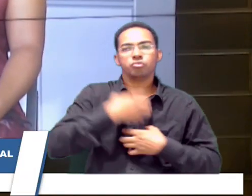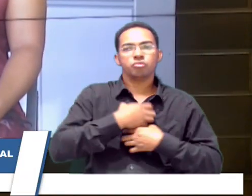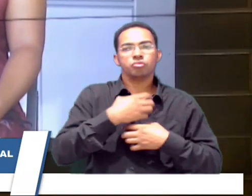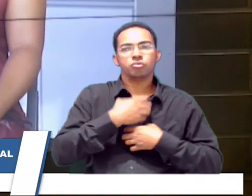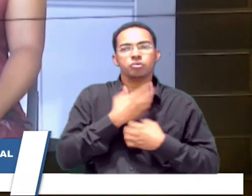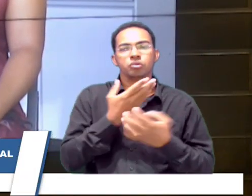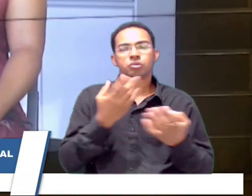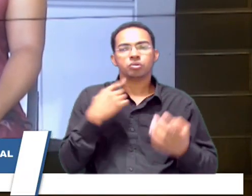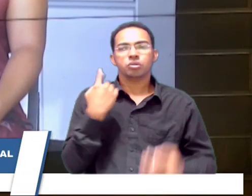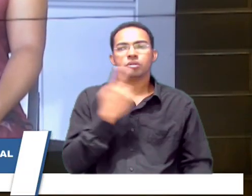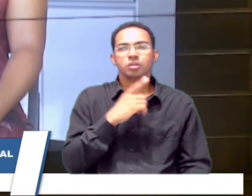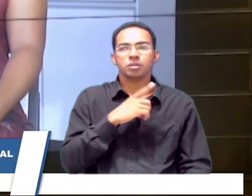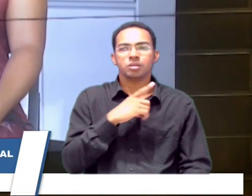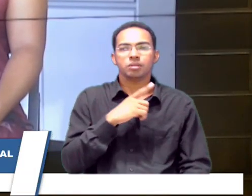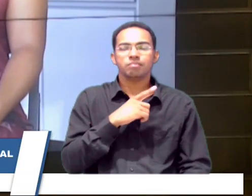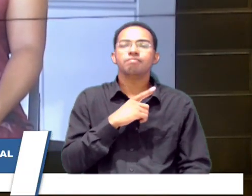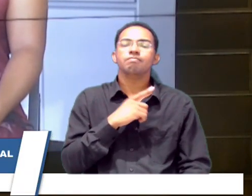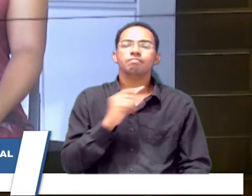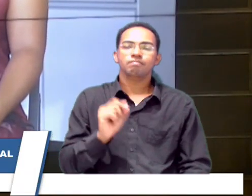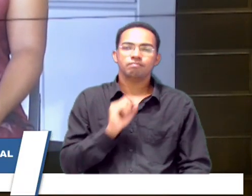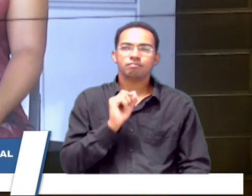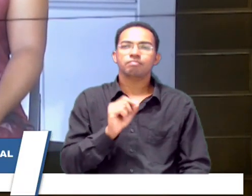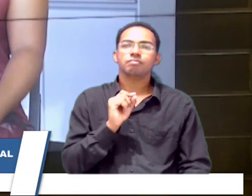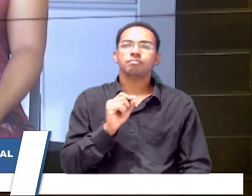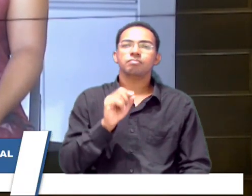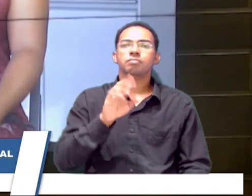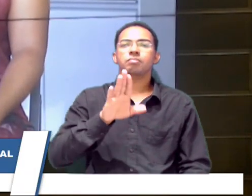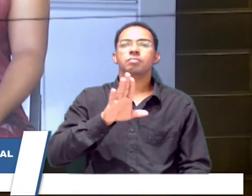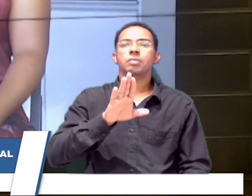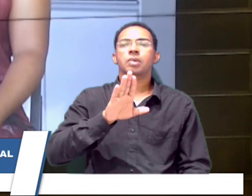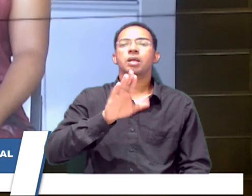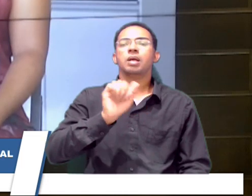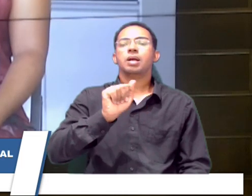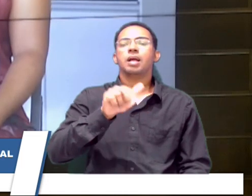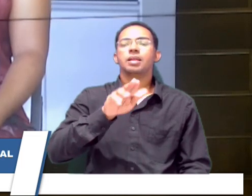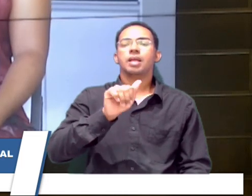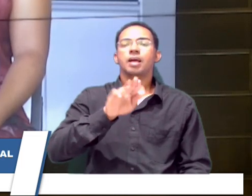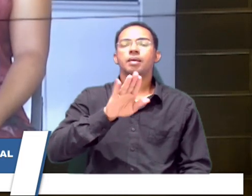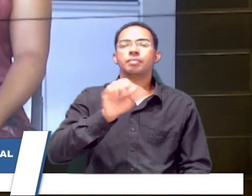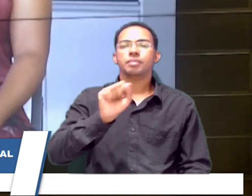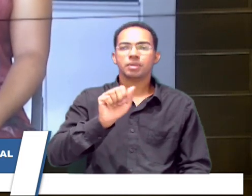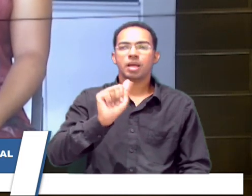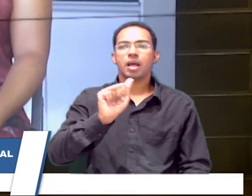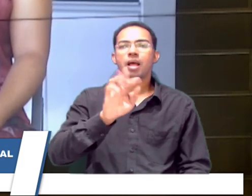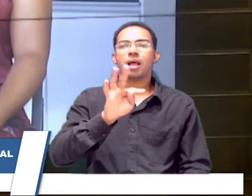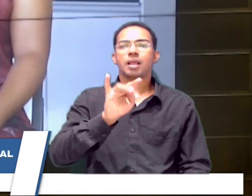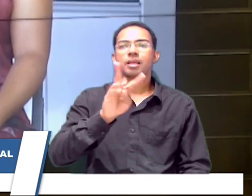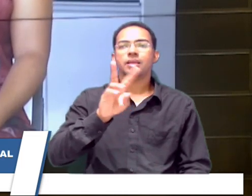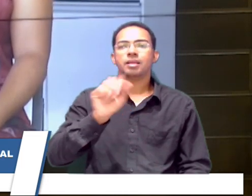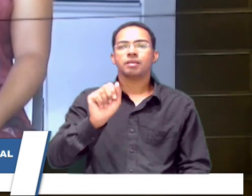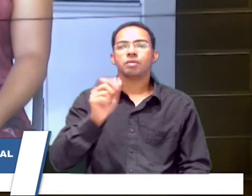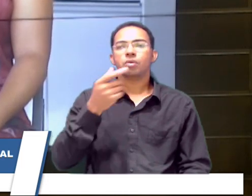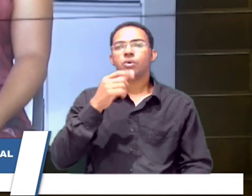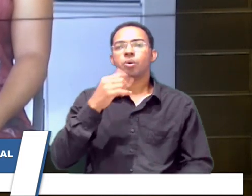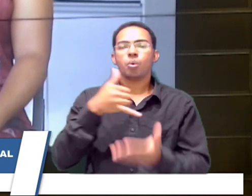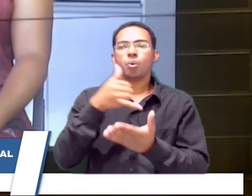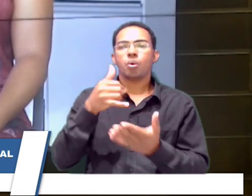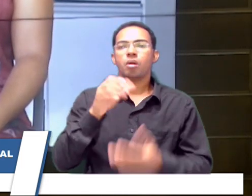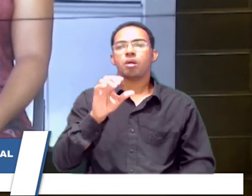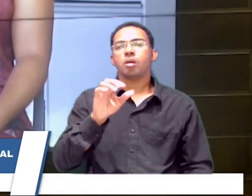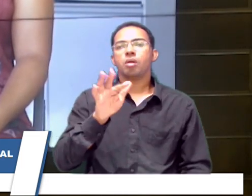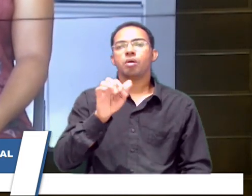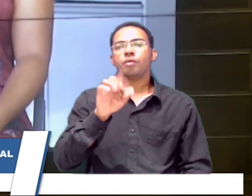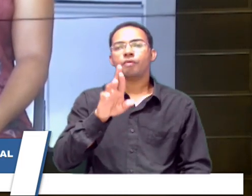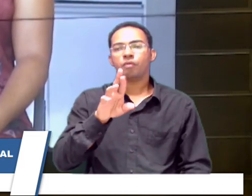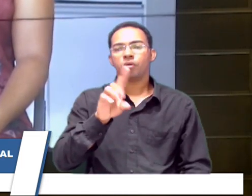nós tivemos foi a cannabis sativa, foi o óleo. E principalmente foi o óleo da Flor da Vida, dessa associação maravilhosa que